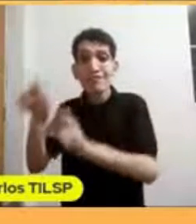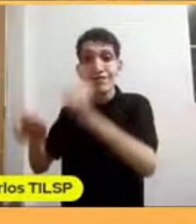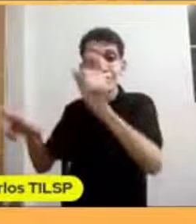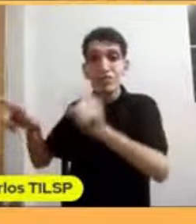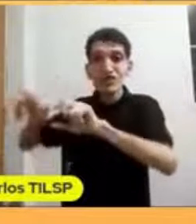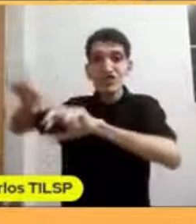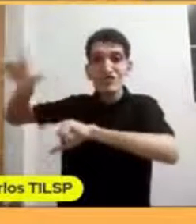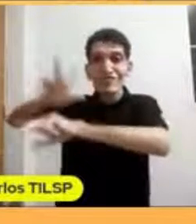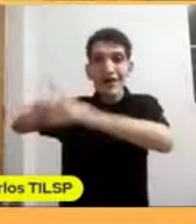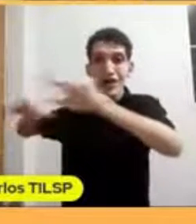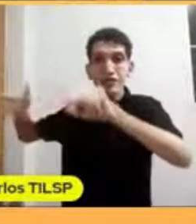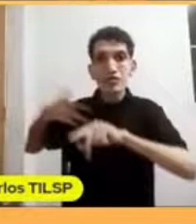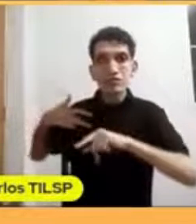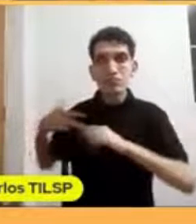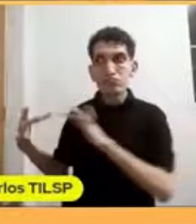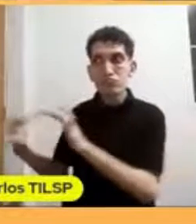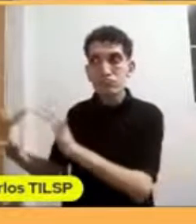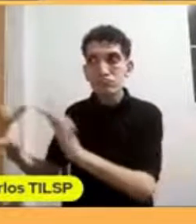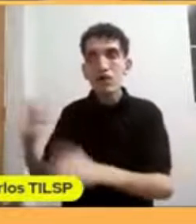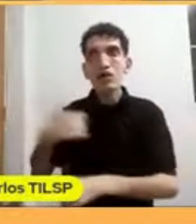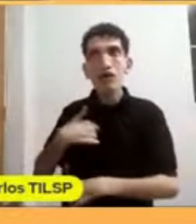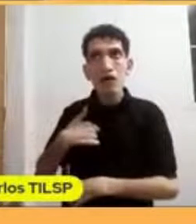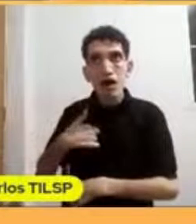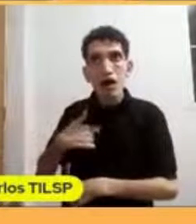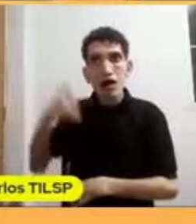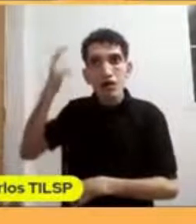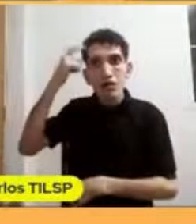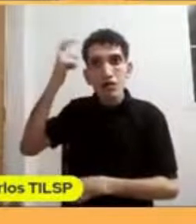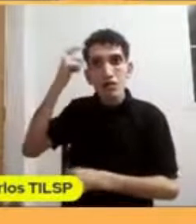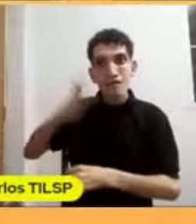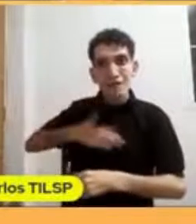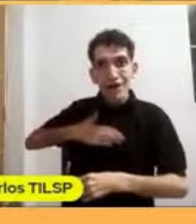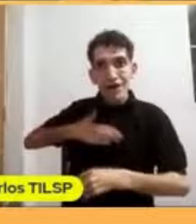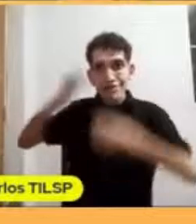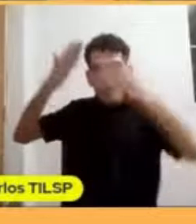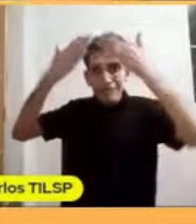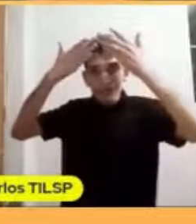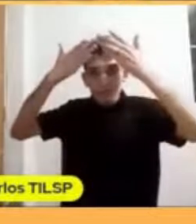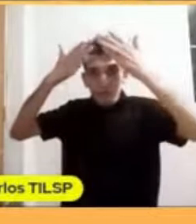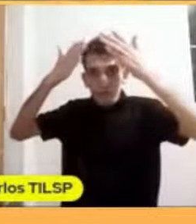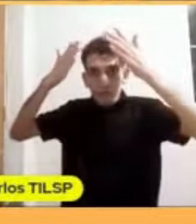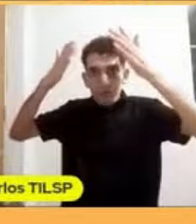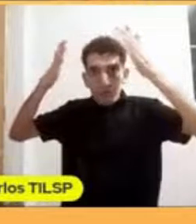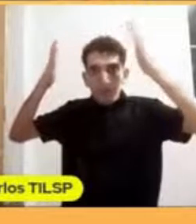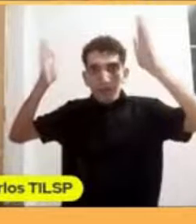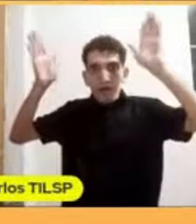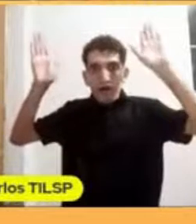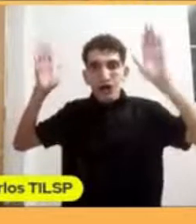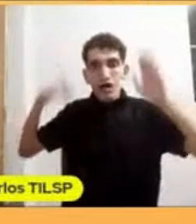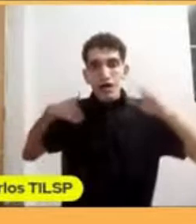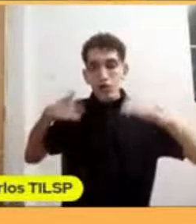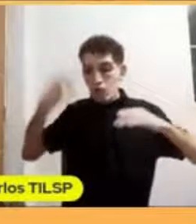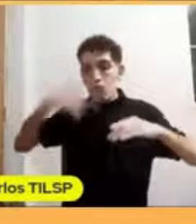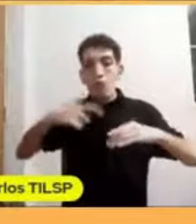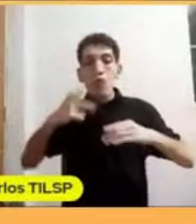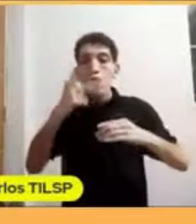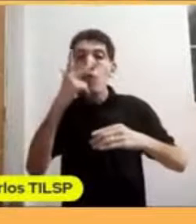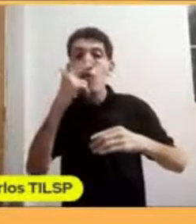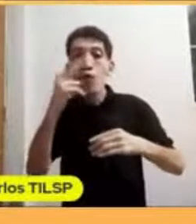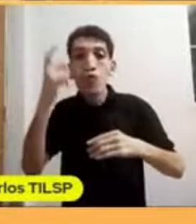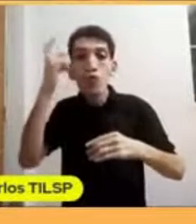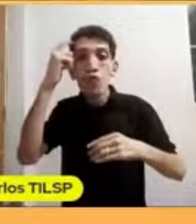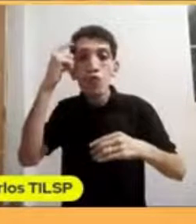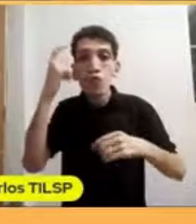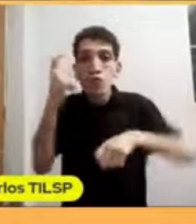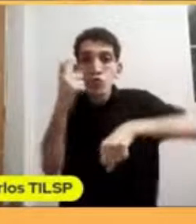limitações, elas também me possibilitaram que eu desenvolvesse essa questão de ser mais flexível, de ter uma